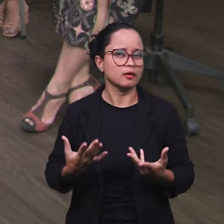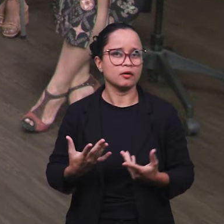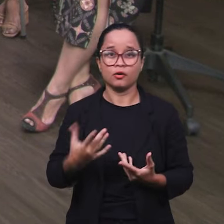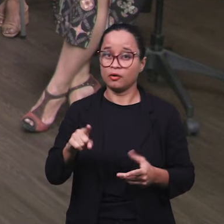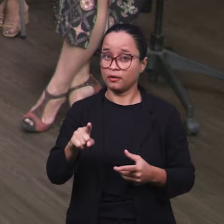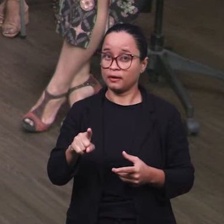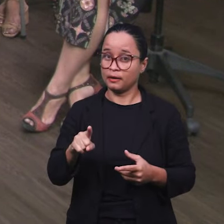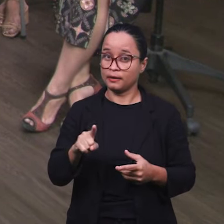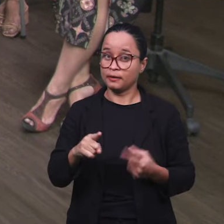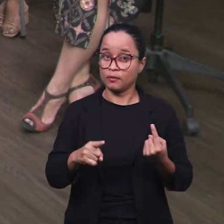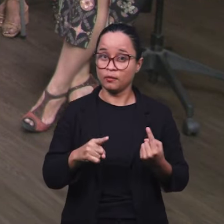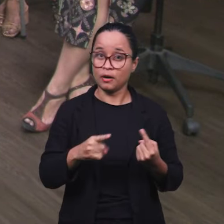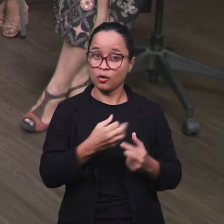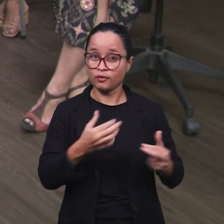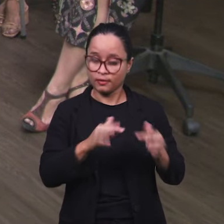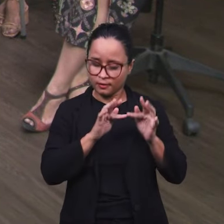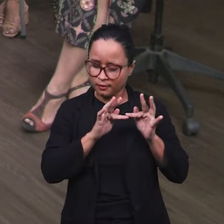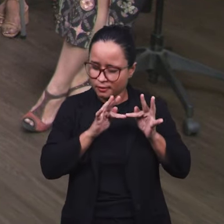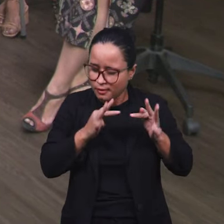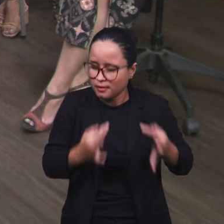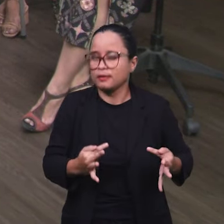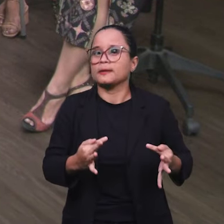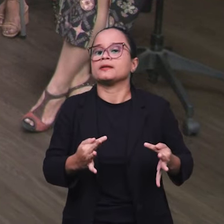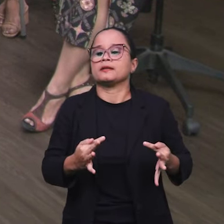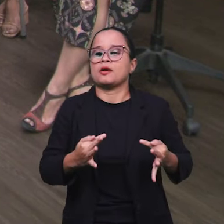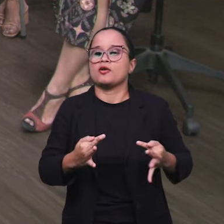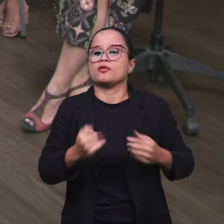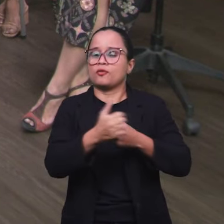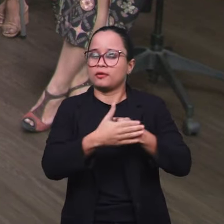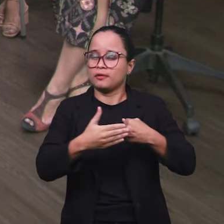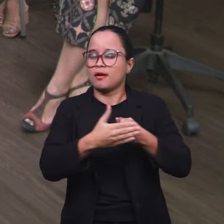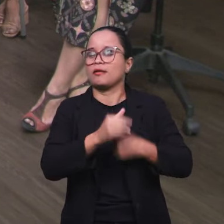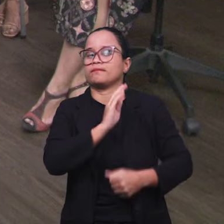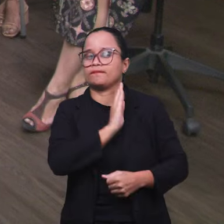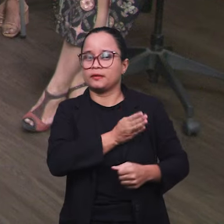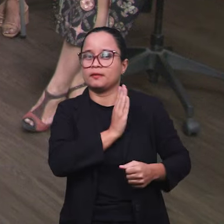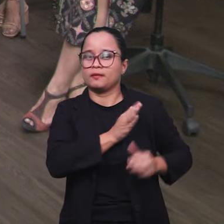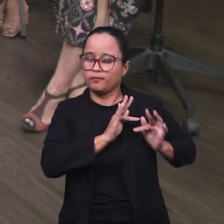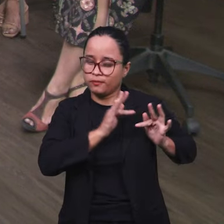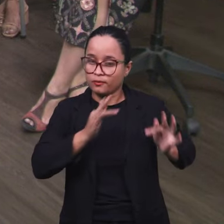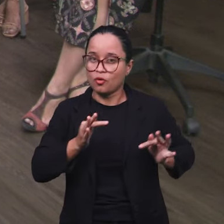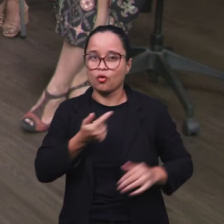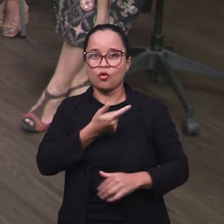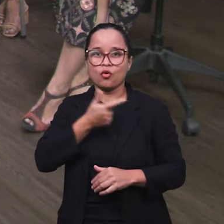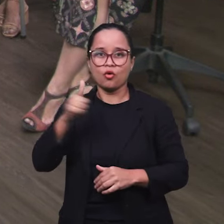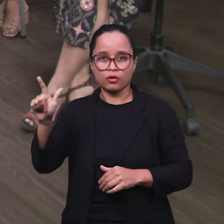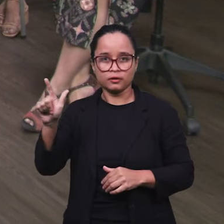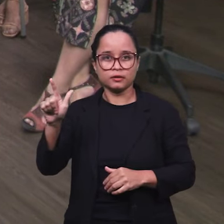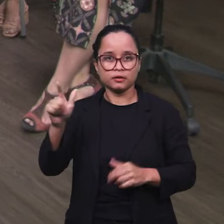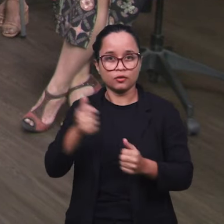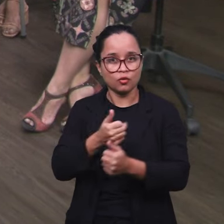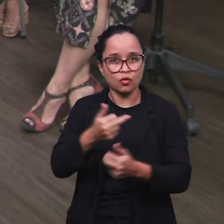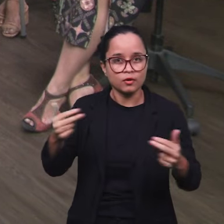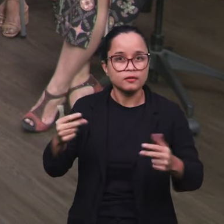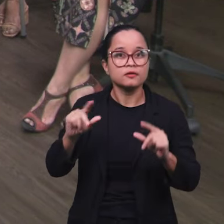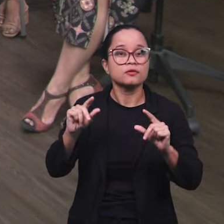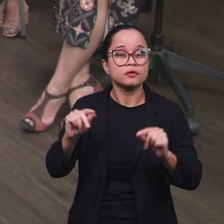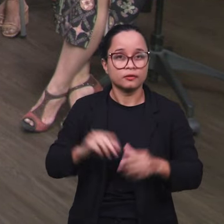isso? Uma coisa é você ser humilde. Sim. Uma coisa é você ser manso de coração. Outra coisa é você